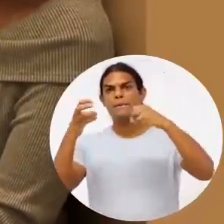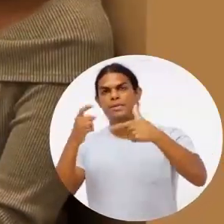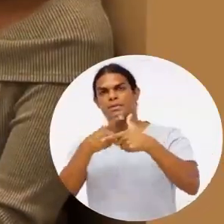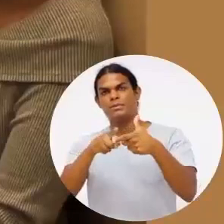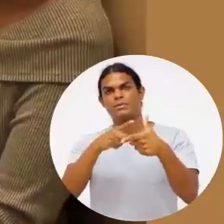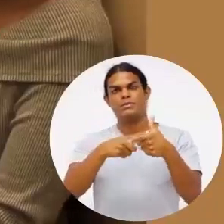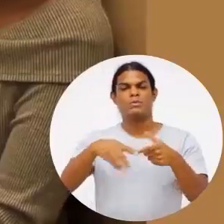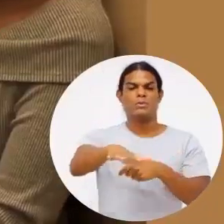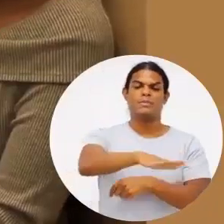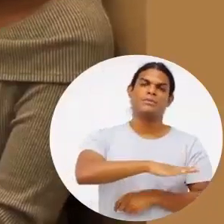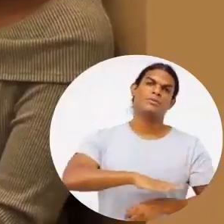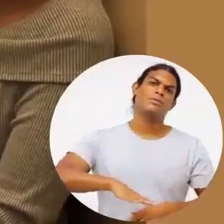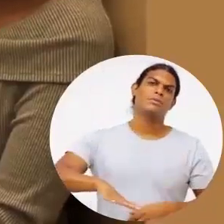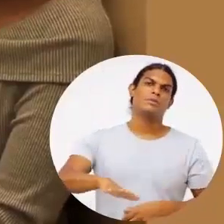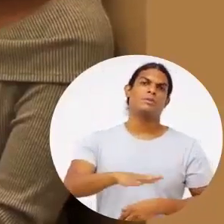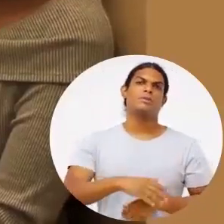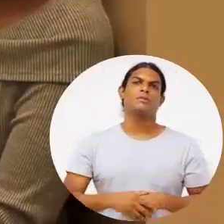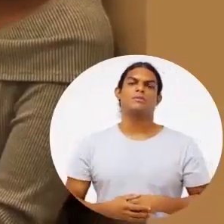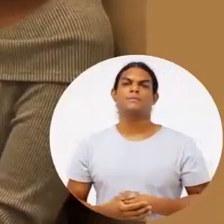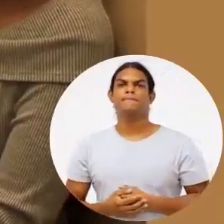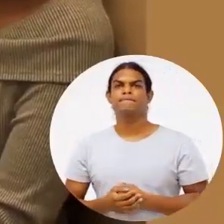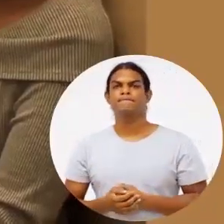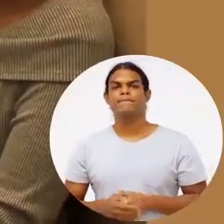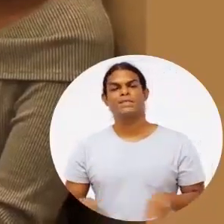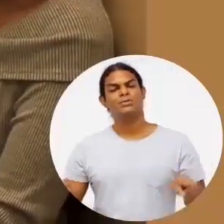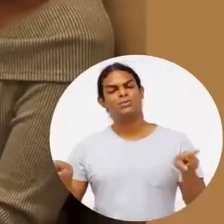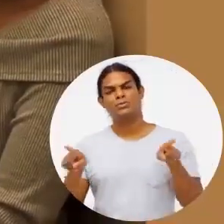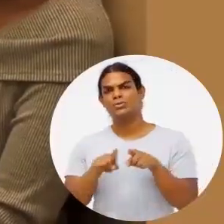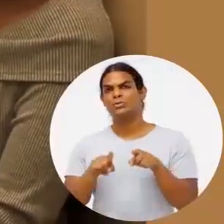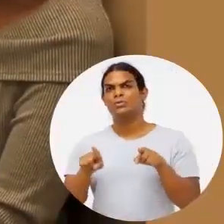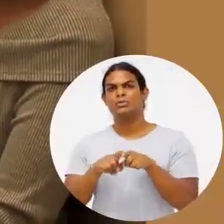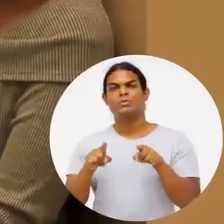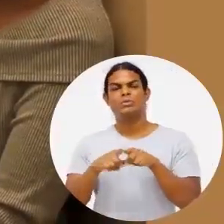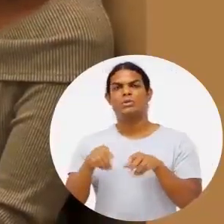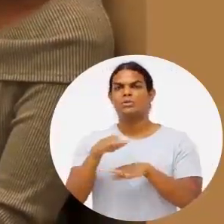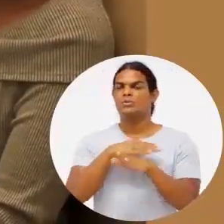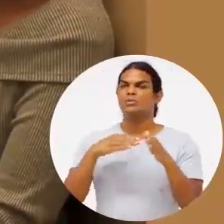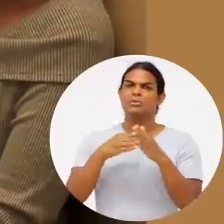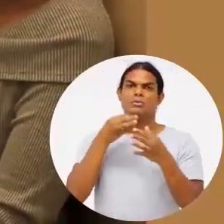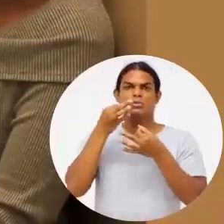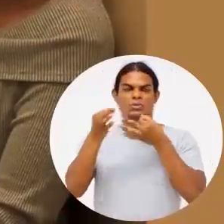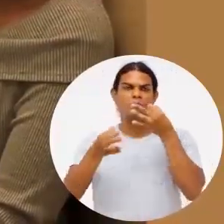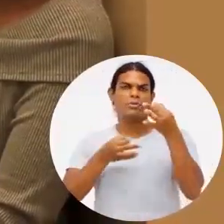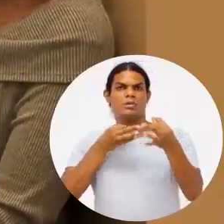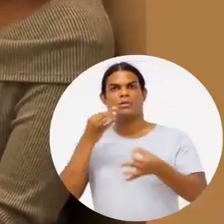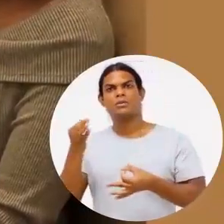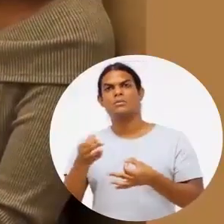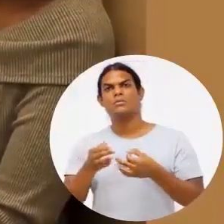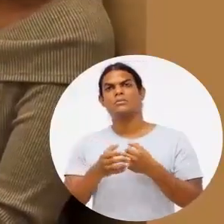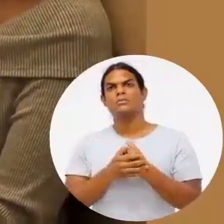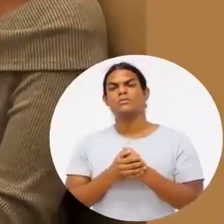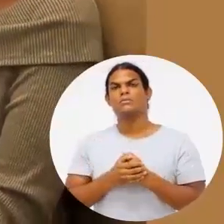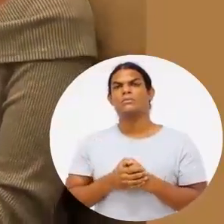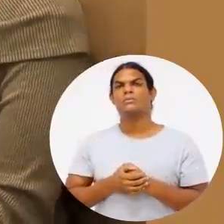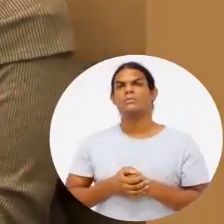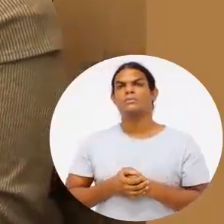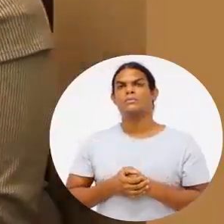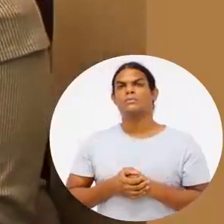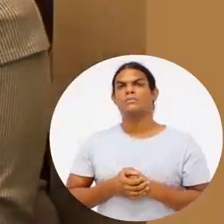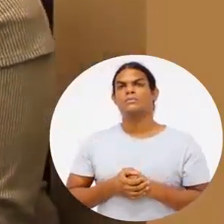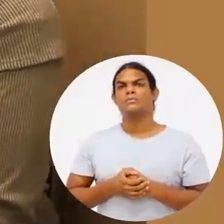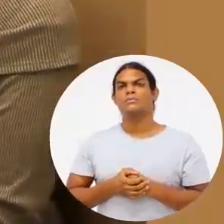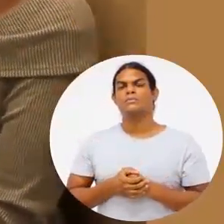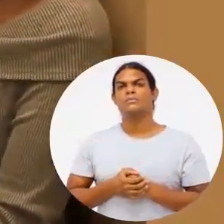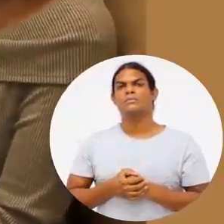projeto, agregando tudo aquilo que ela já sugere na metodologia dela, né, que é assim. Eu até sugiro aos alunos, né, que estão assistindo,